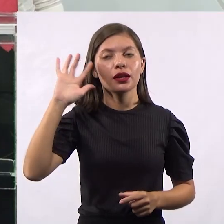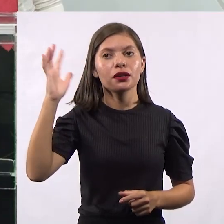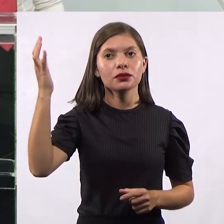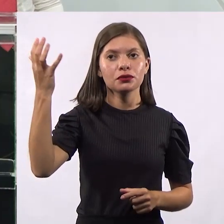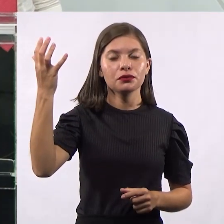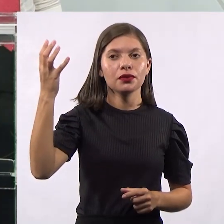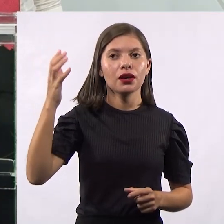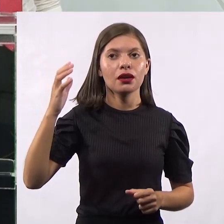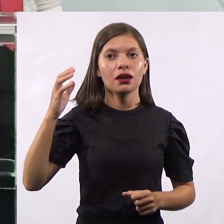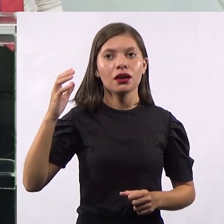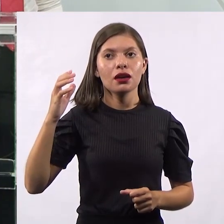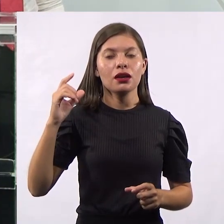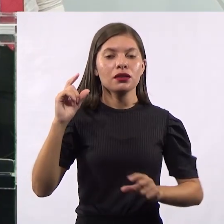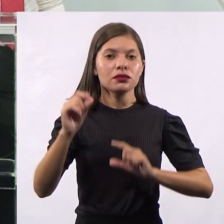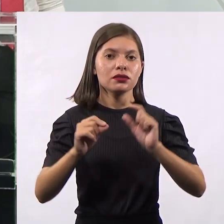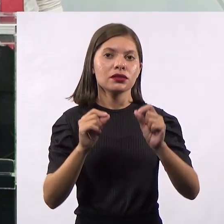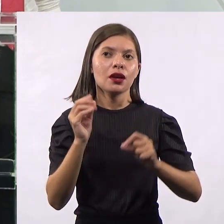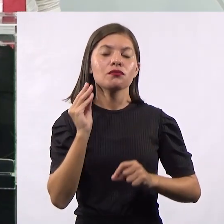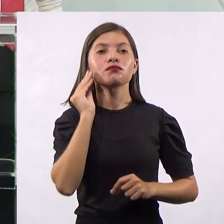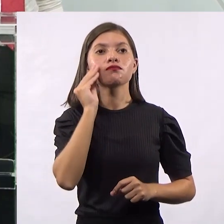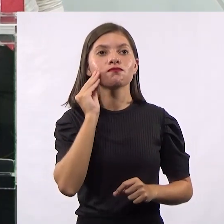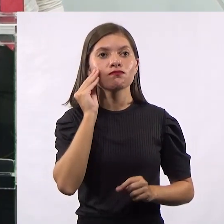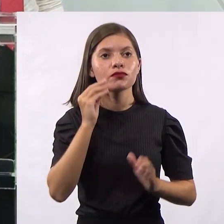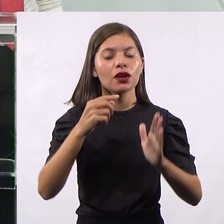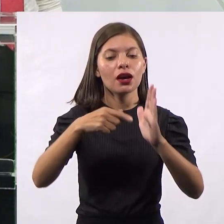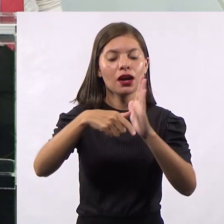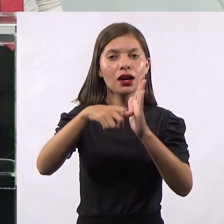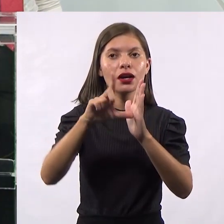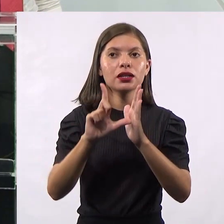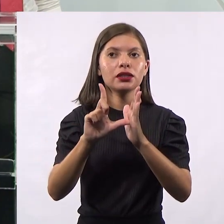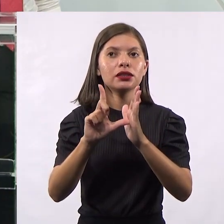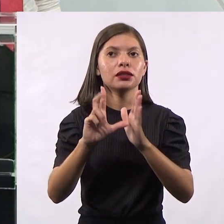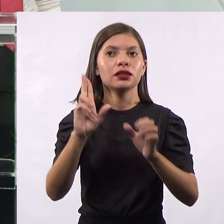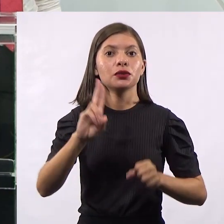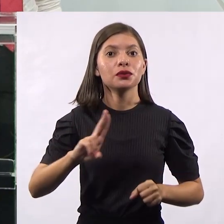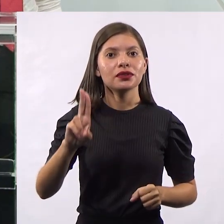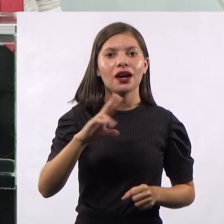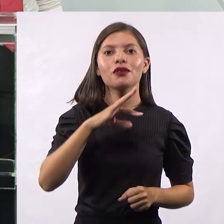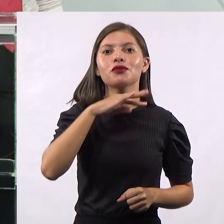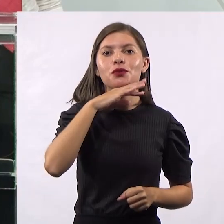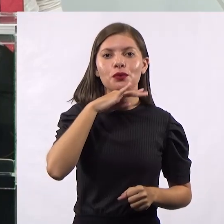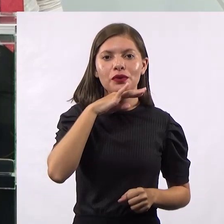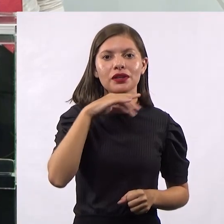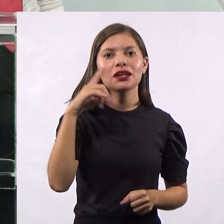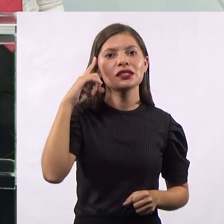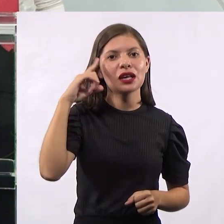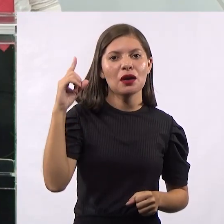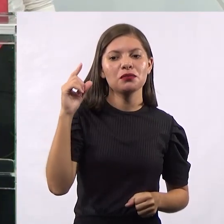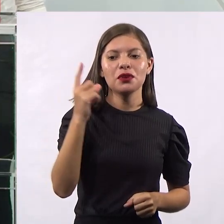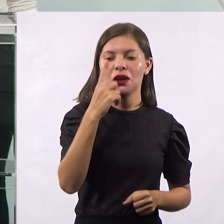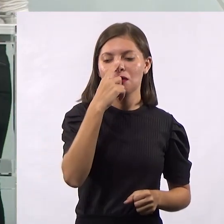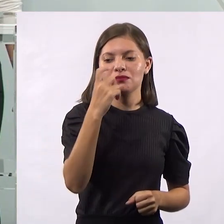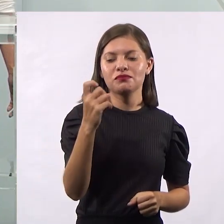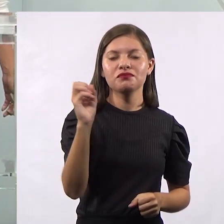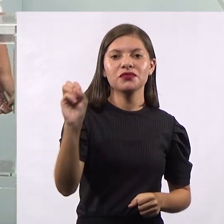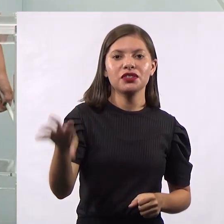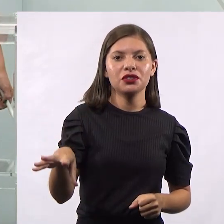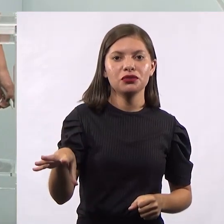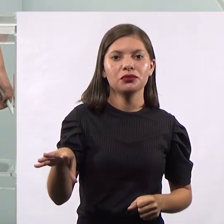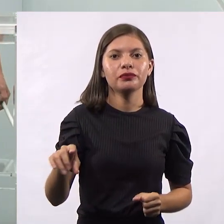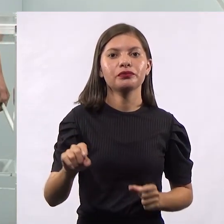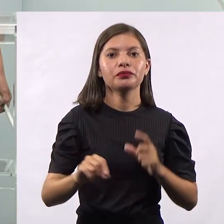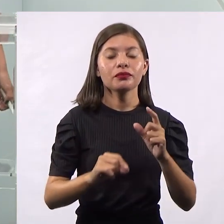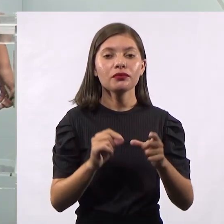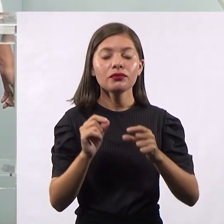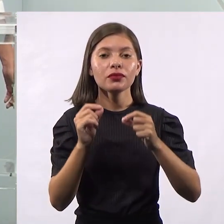ali aquela situação, a prova, se você provar antes do bem. E se for ruim, você já vai saber, não, já pode descartar. Então,